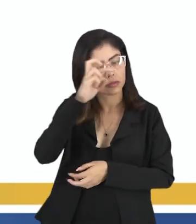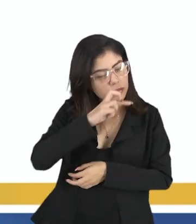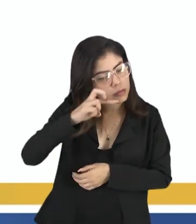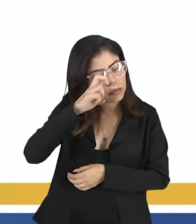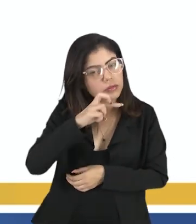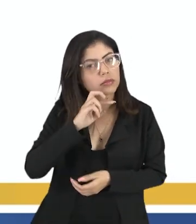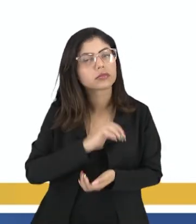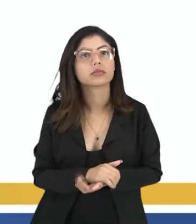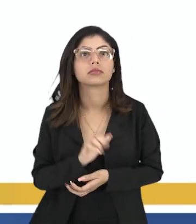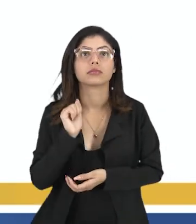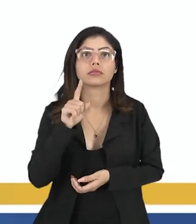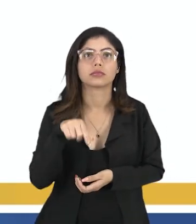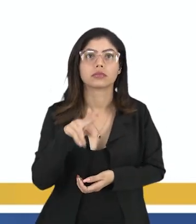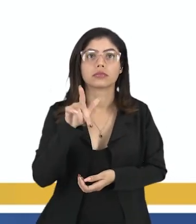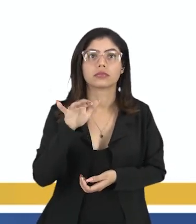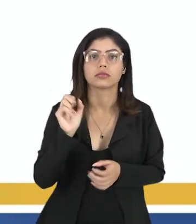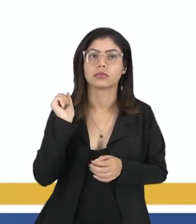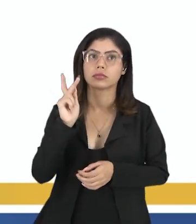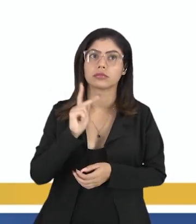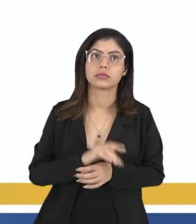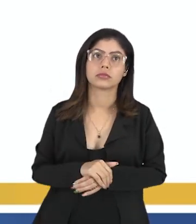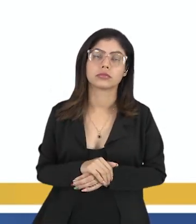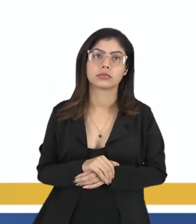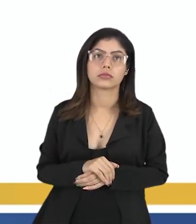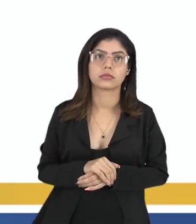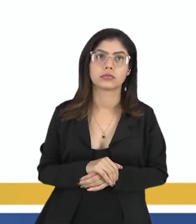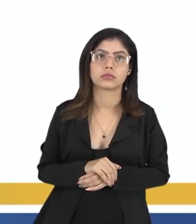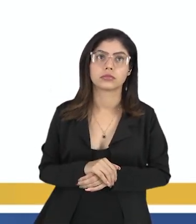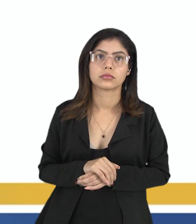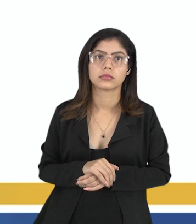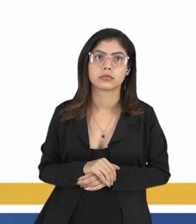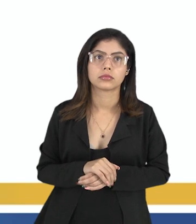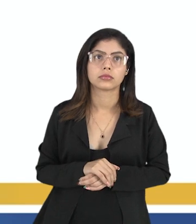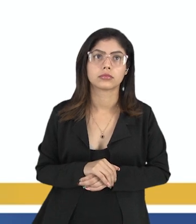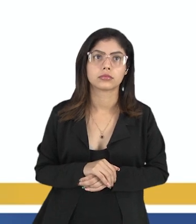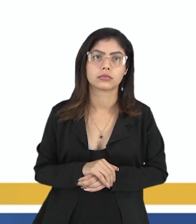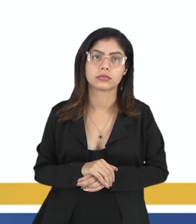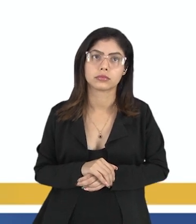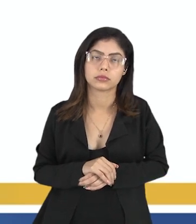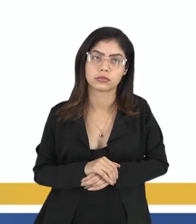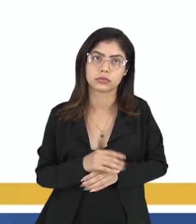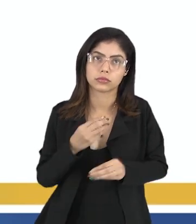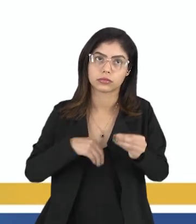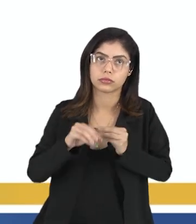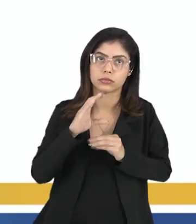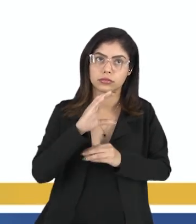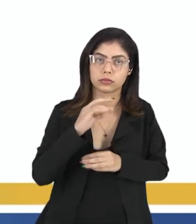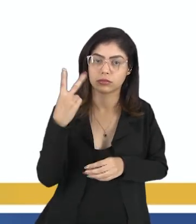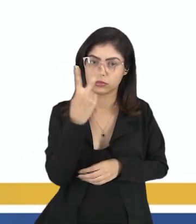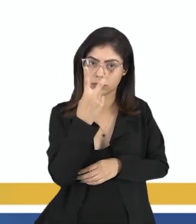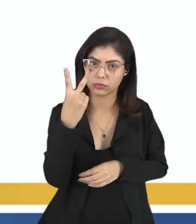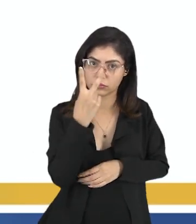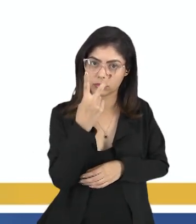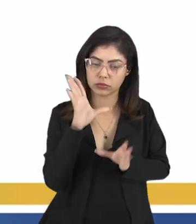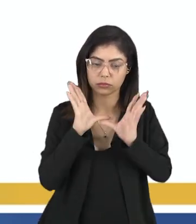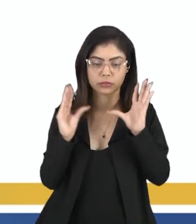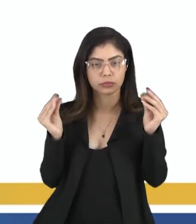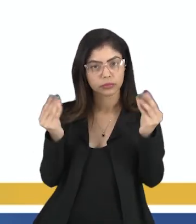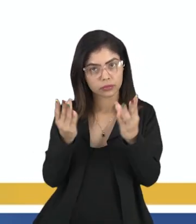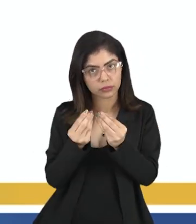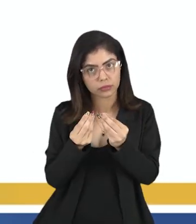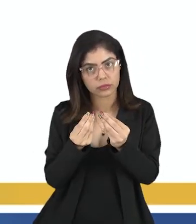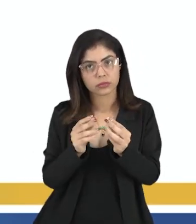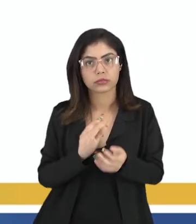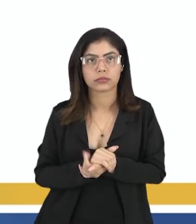reação de análise, ok? Questão 3, reação 3. Nós temos aqui, ó, duas